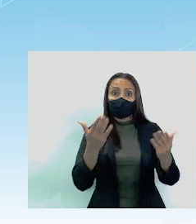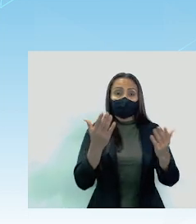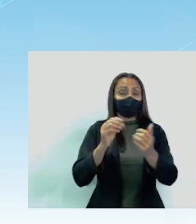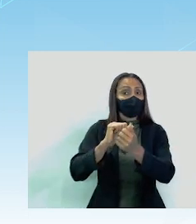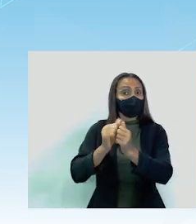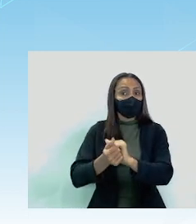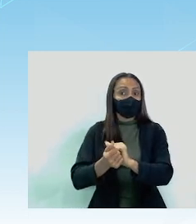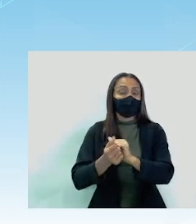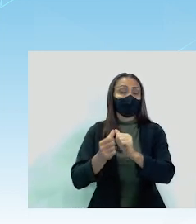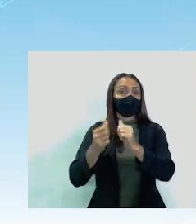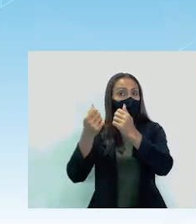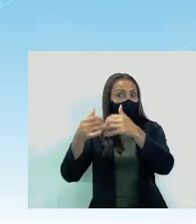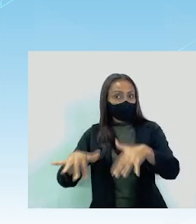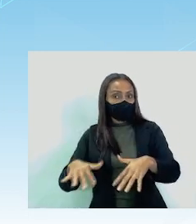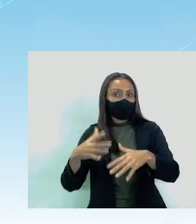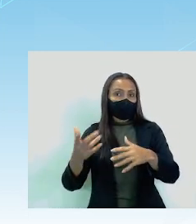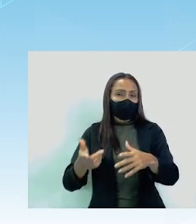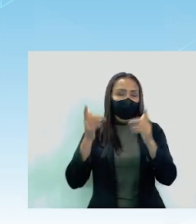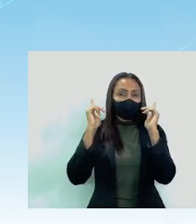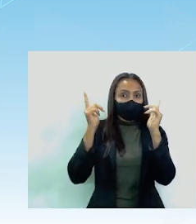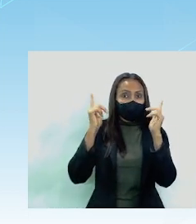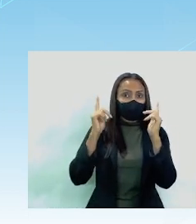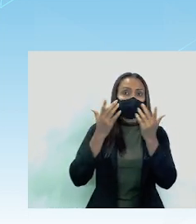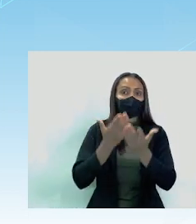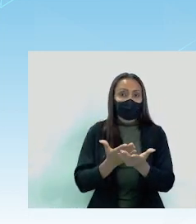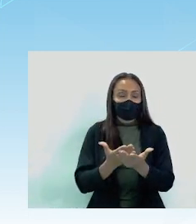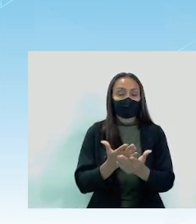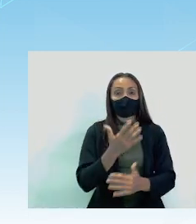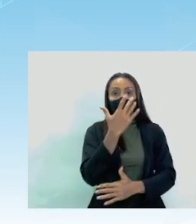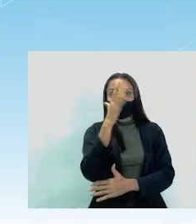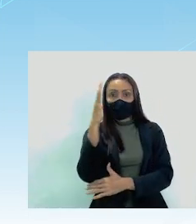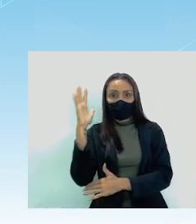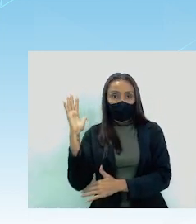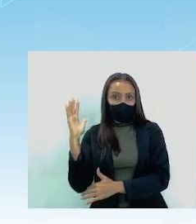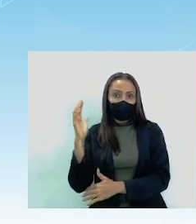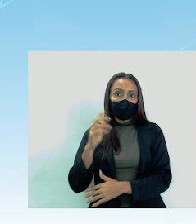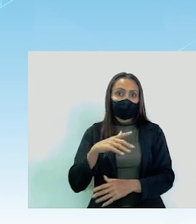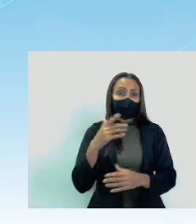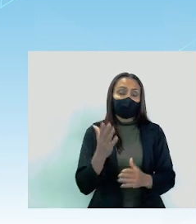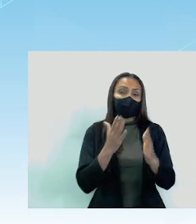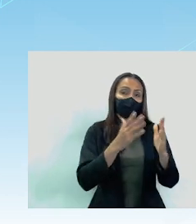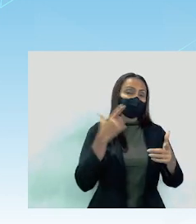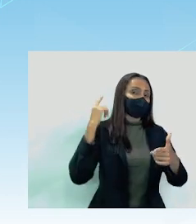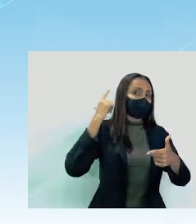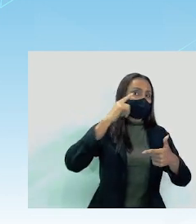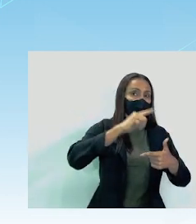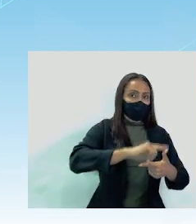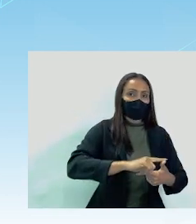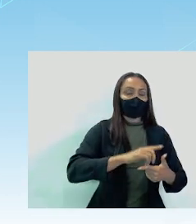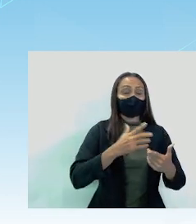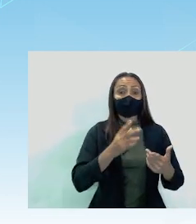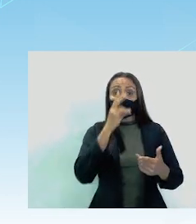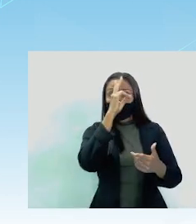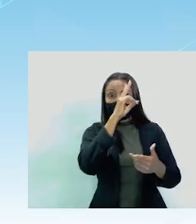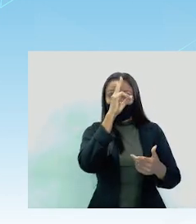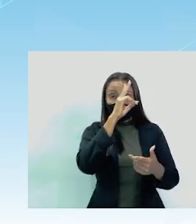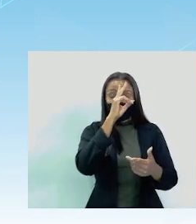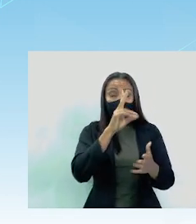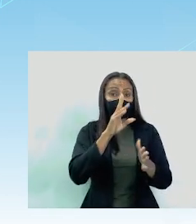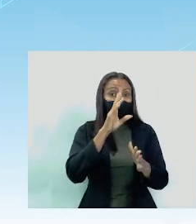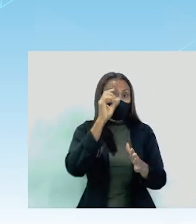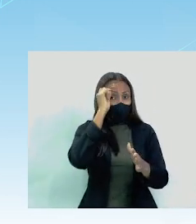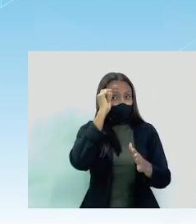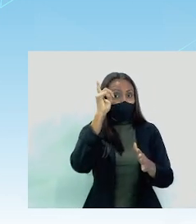esportes naturais, né, de aventura na natureza, né, dos esportes radicais mais tradicionais, né? Então lembra que a